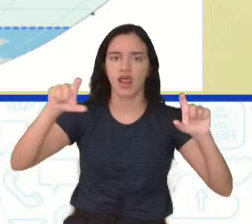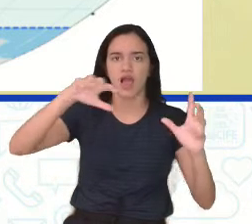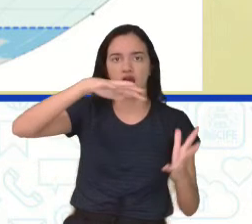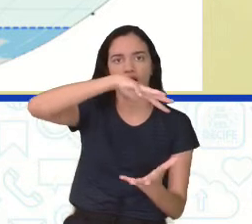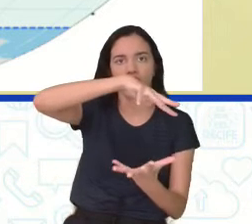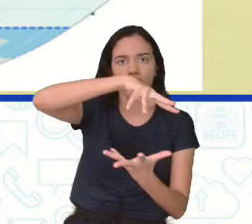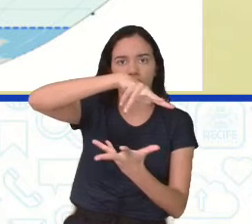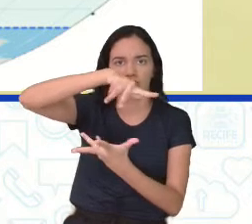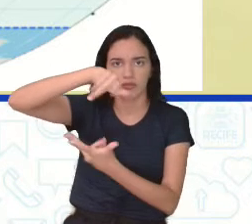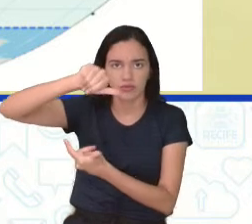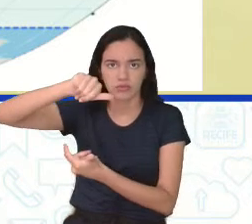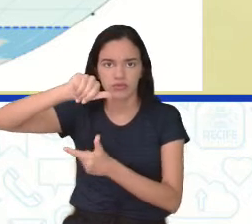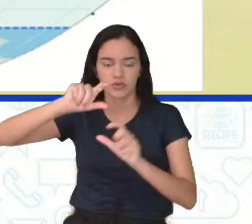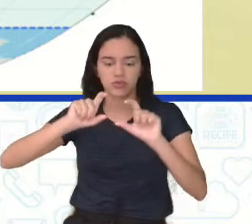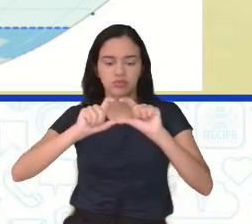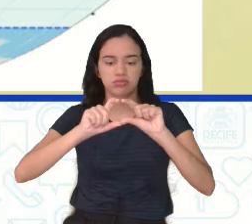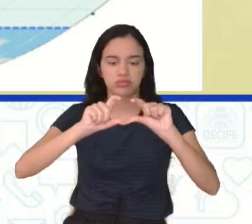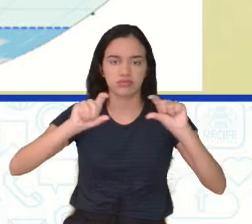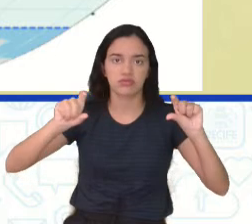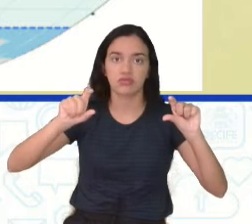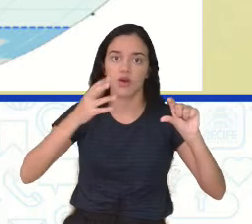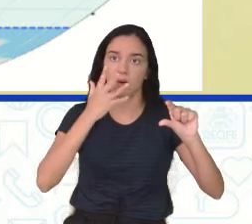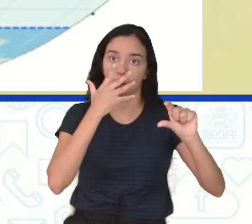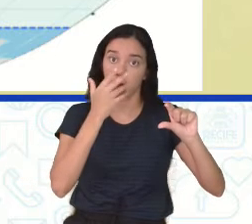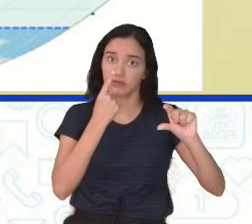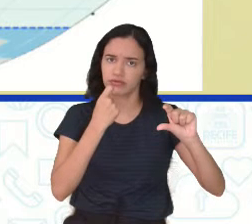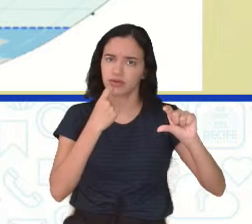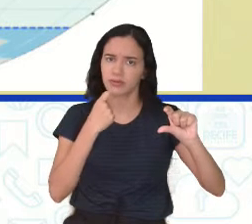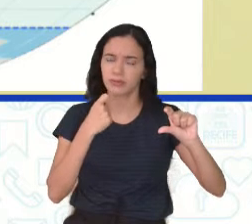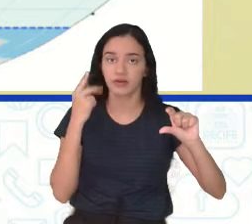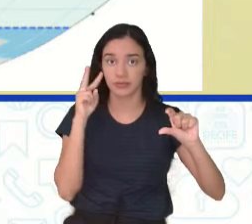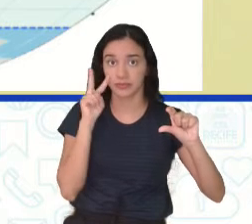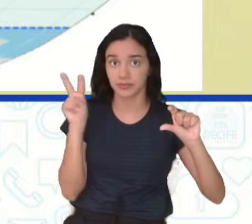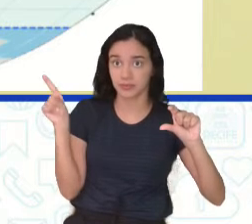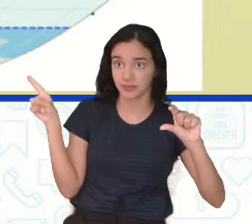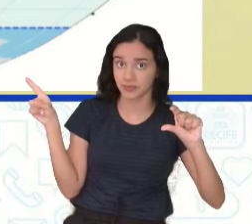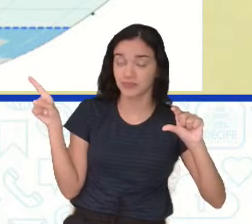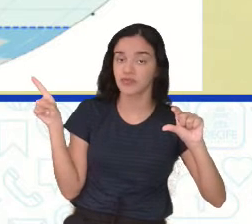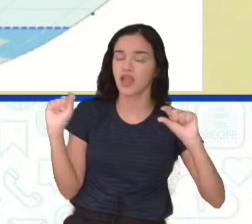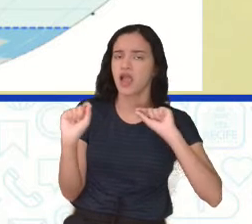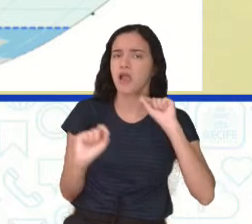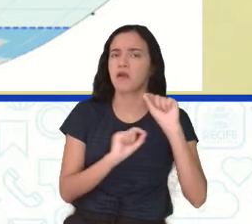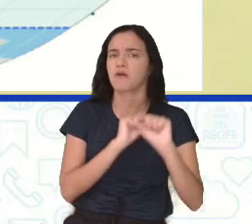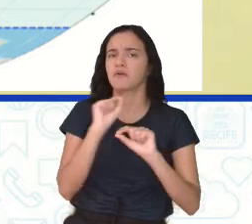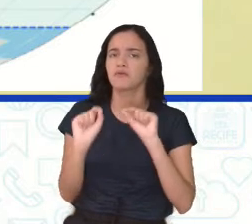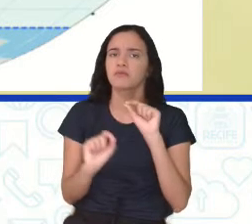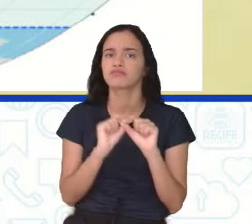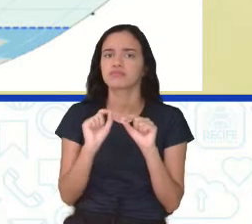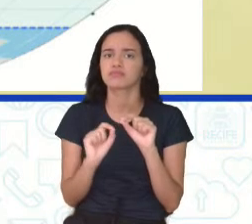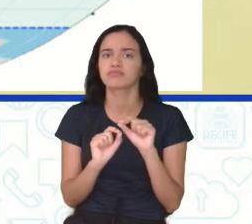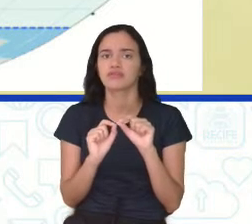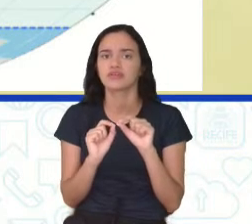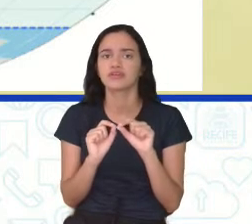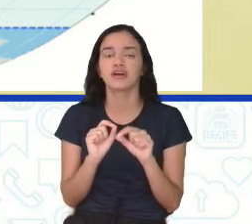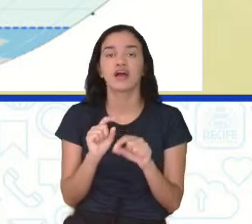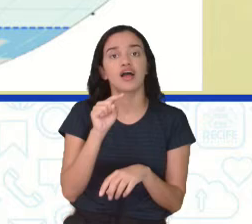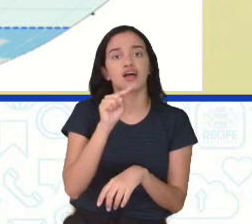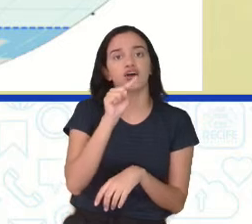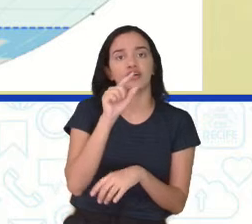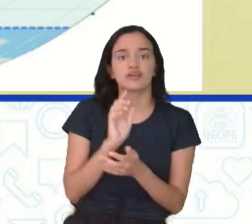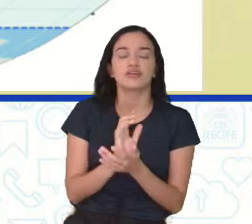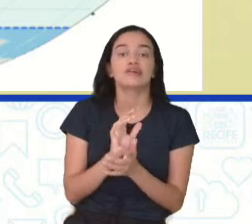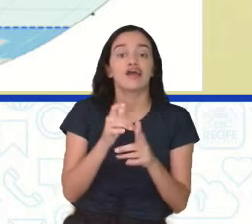de Câncer e o trópico de Capricórnio. Essa faixazinha vermelha aí, ó, a gente vai chamar ela de